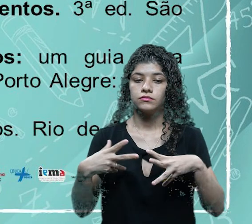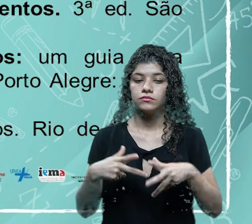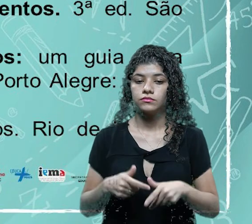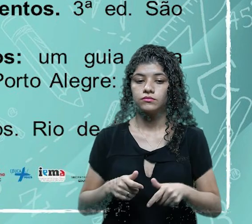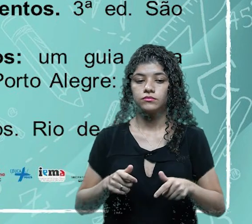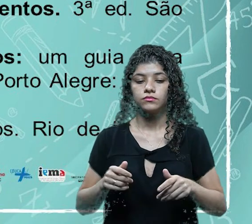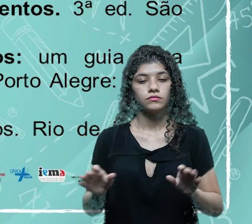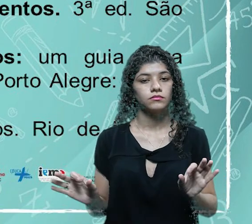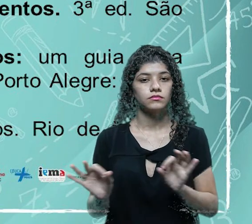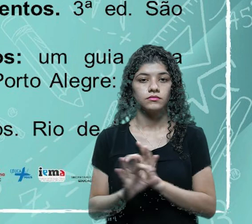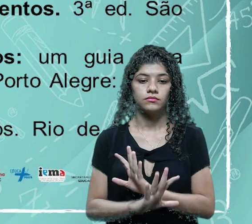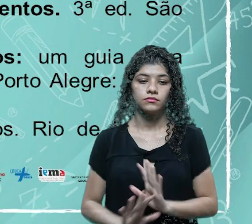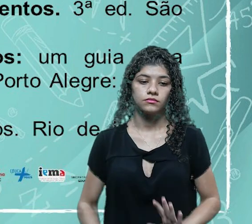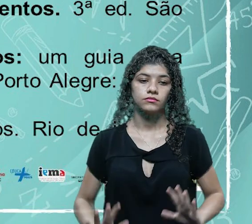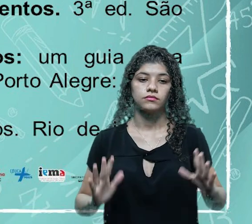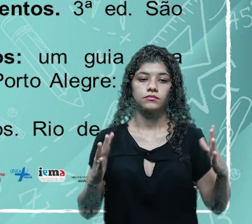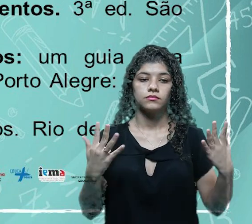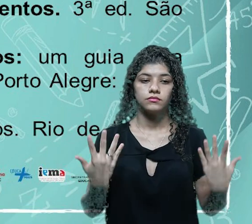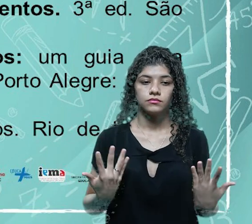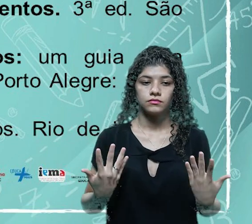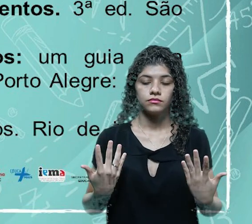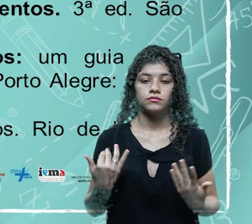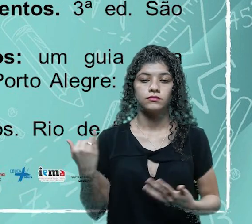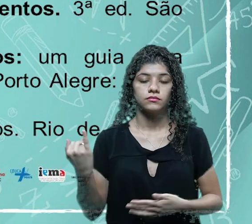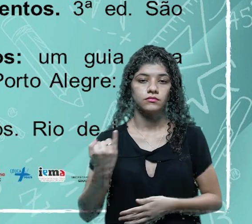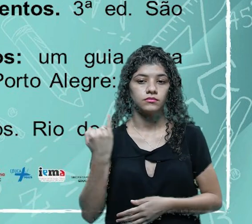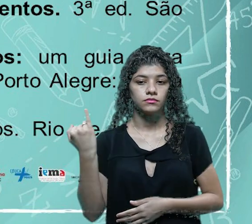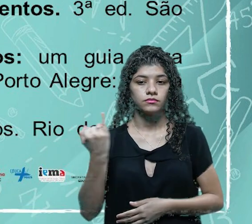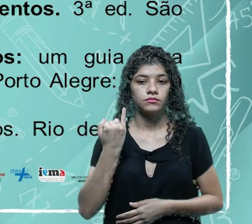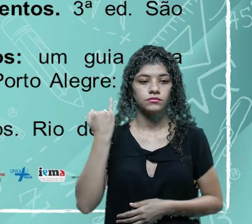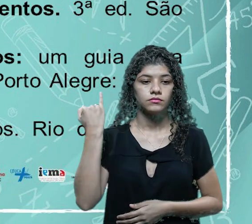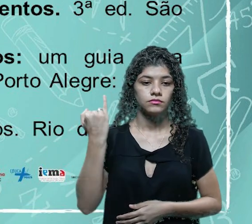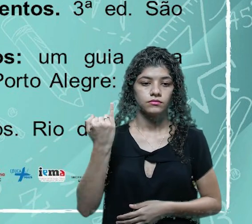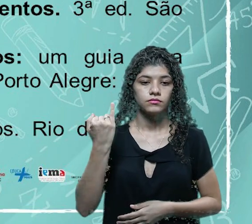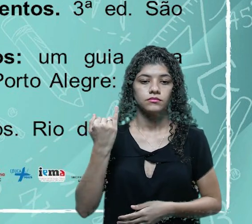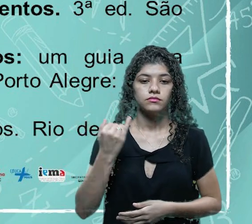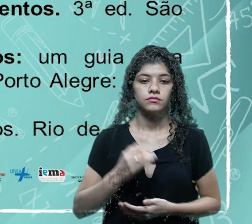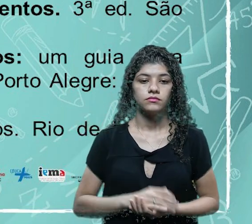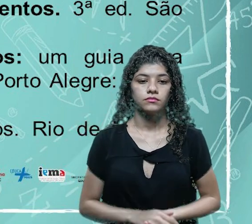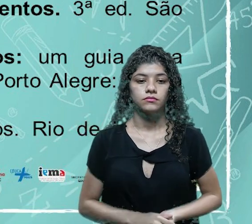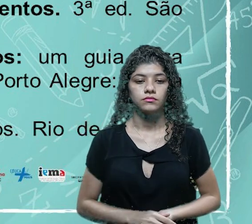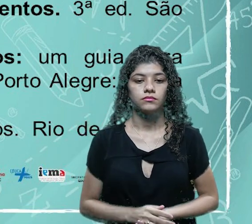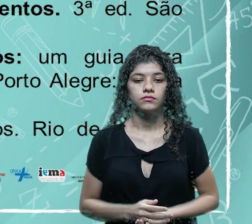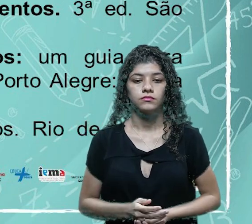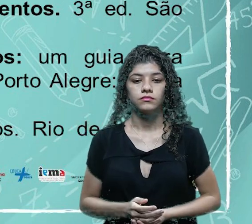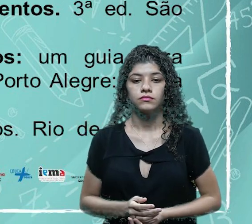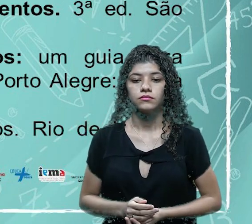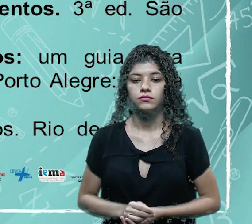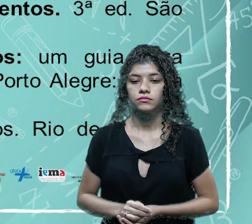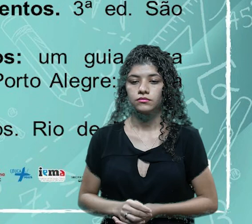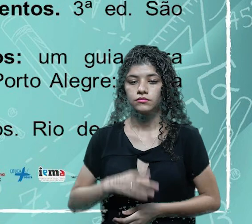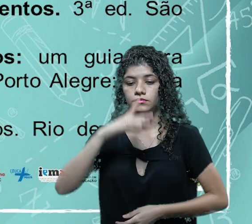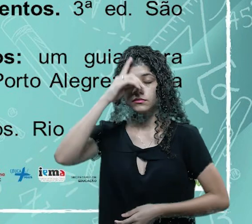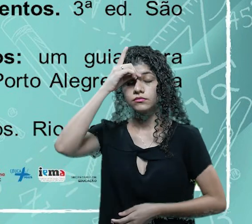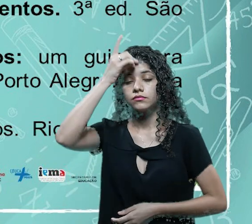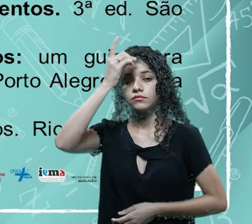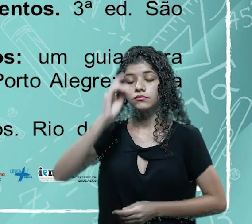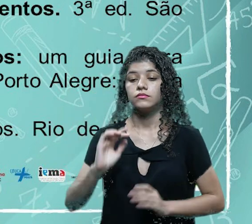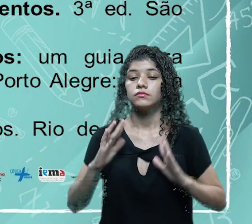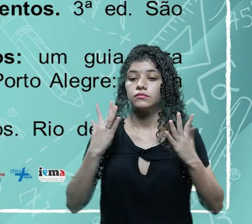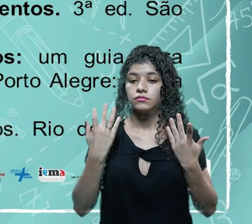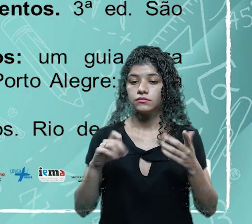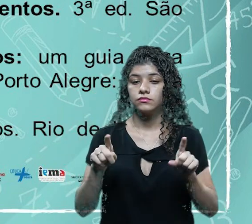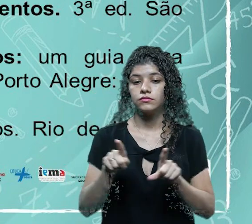tudo acaba em festa né É do dia' como é importante a gente fazer essa pesquisa de leitura criatividade